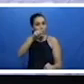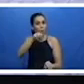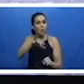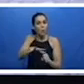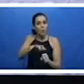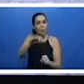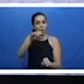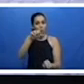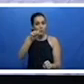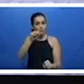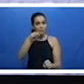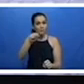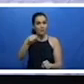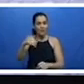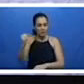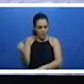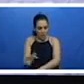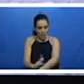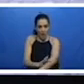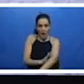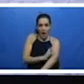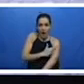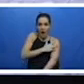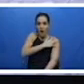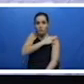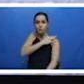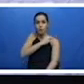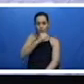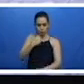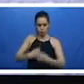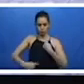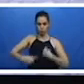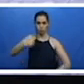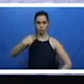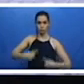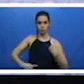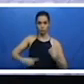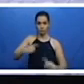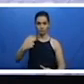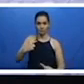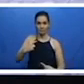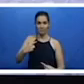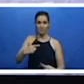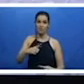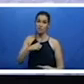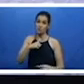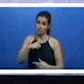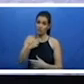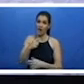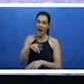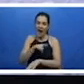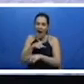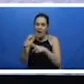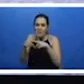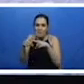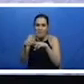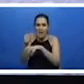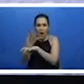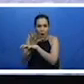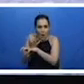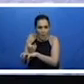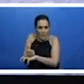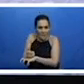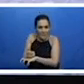difunde, penetra na pele e entra no sistema circulatório. Se a pele estiver úmida, como sabemos que sapos, rãs, perecas,